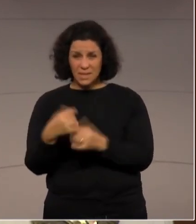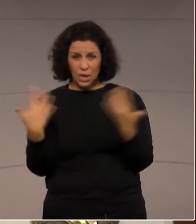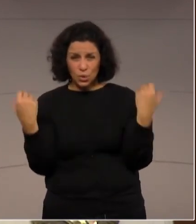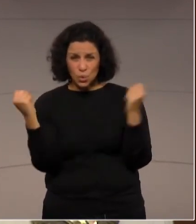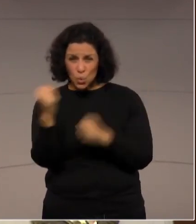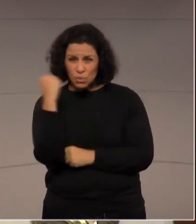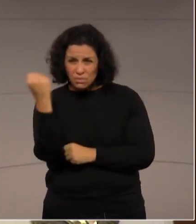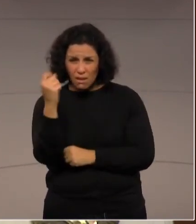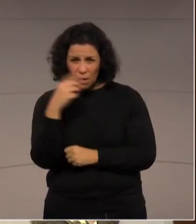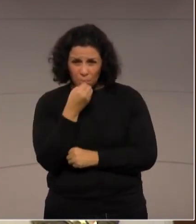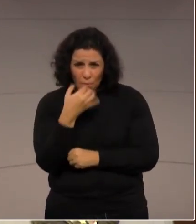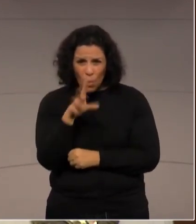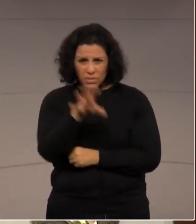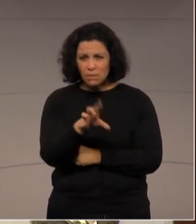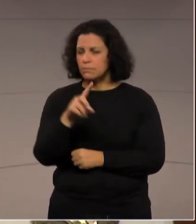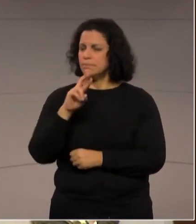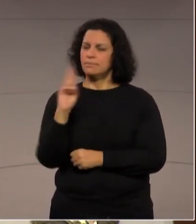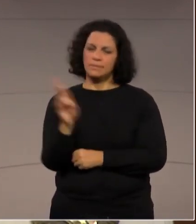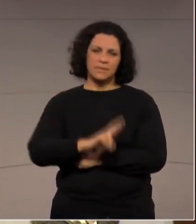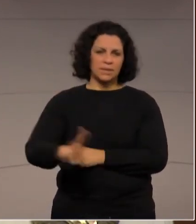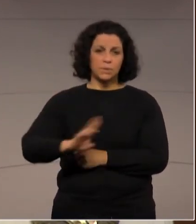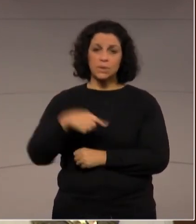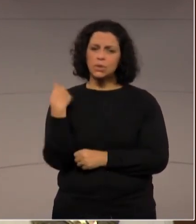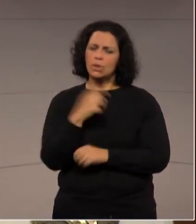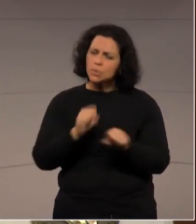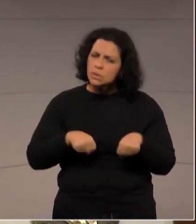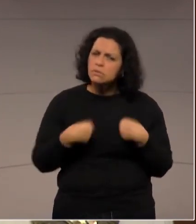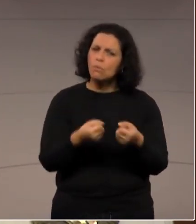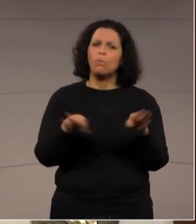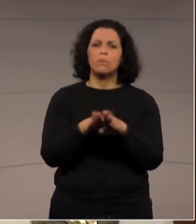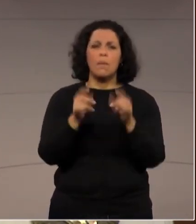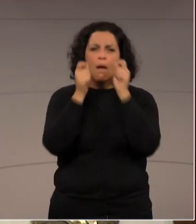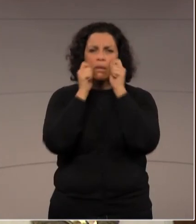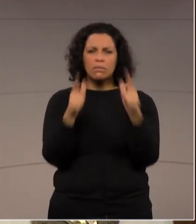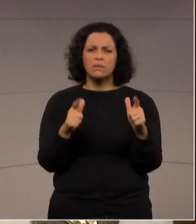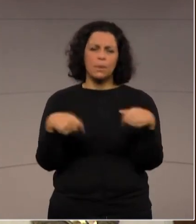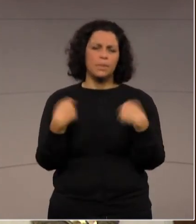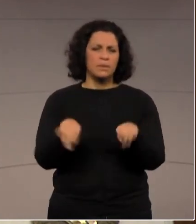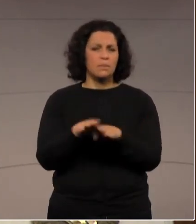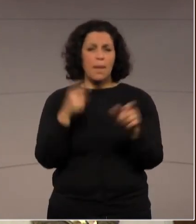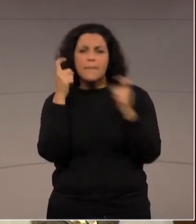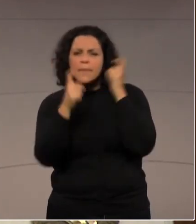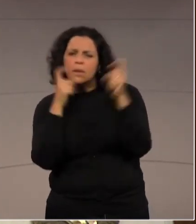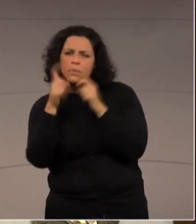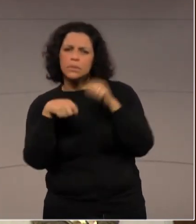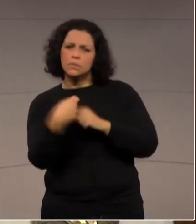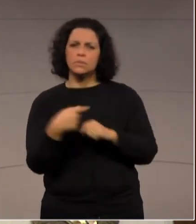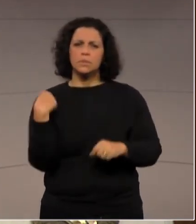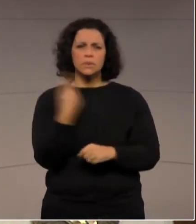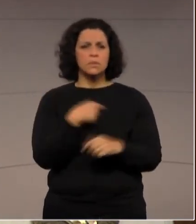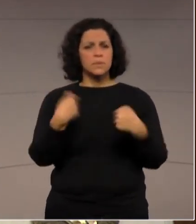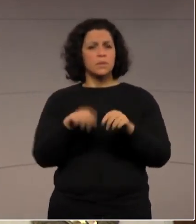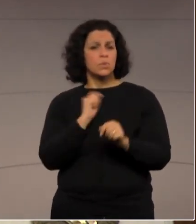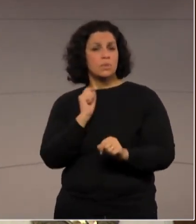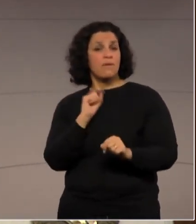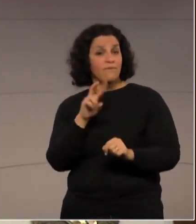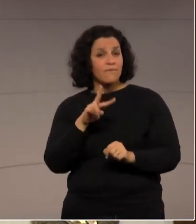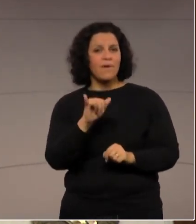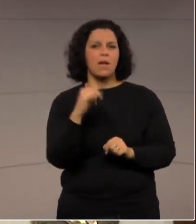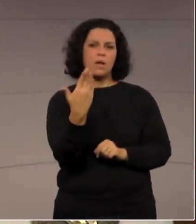assim portanto cabe aqui o nosso esforço nossa atenção em se preocupar com o que pode sinalizar